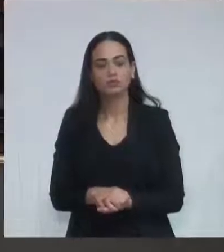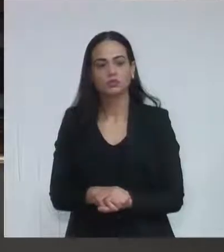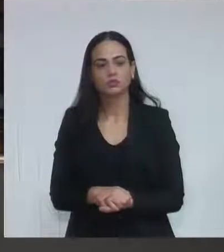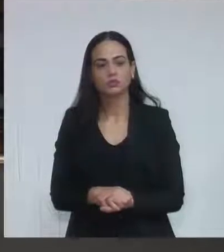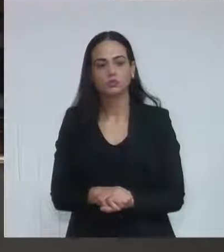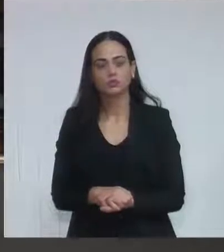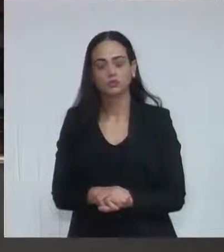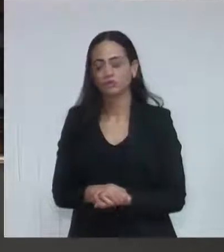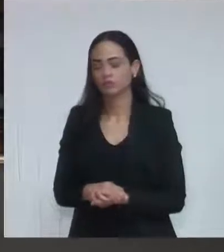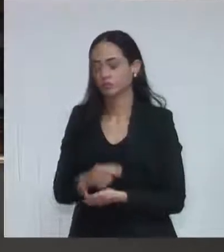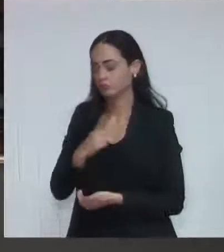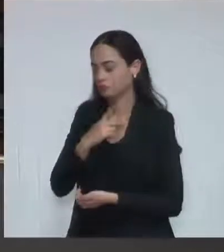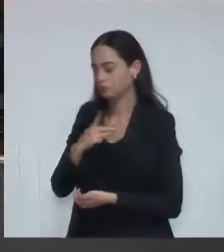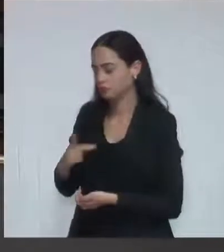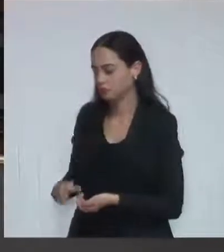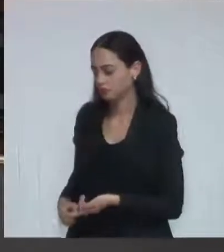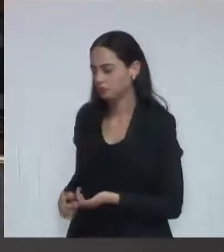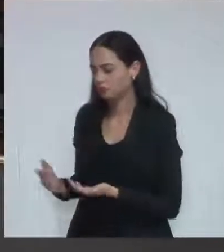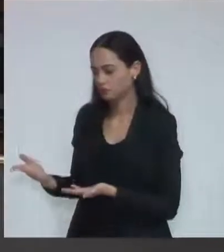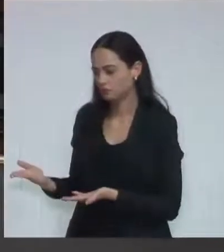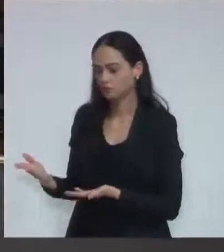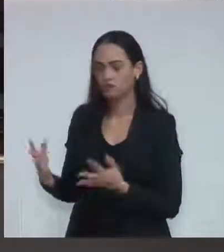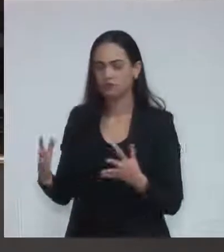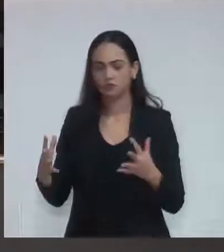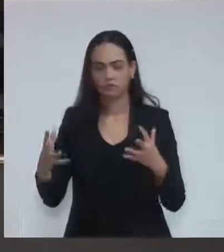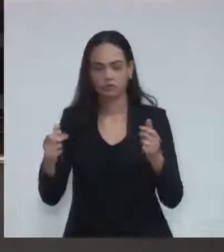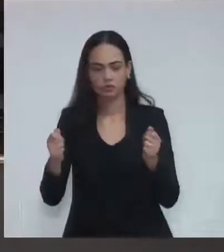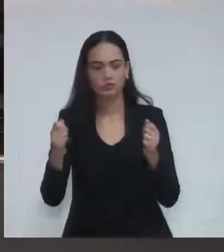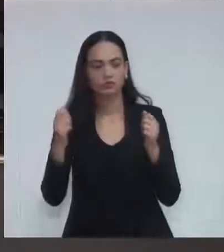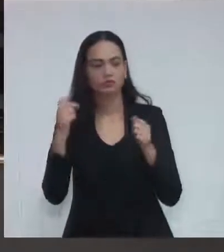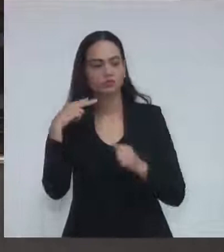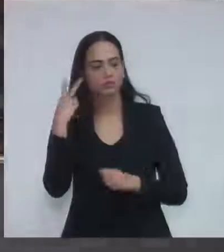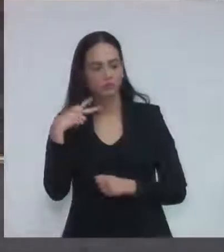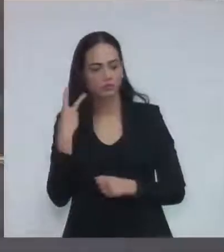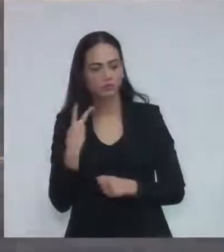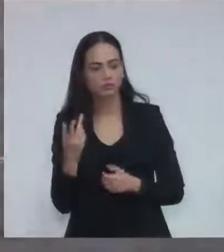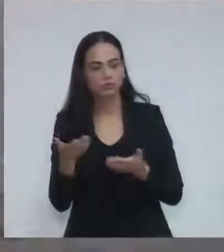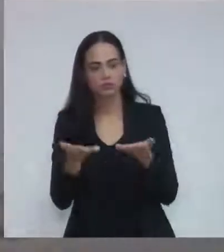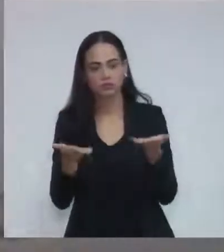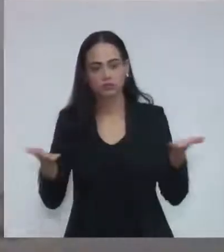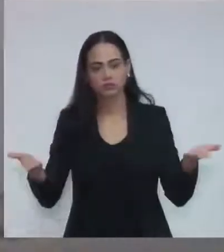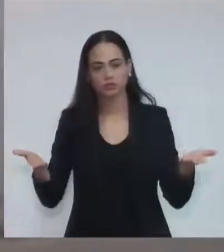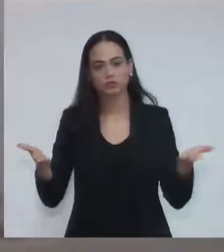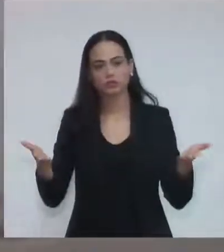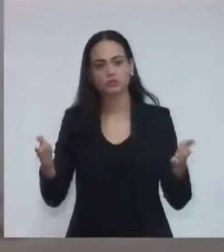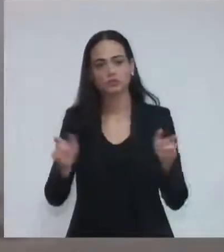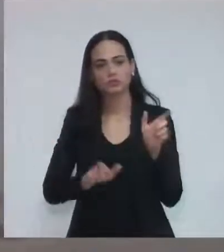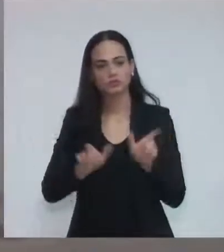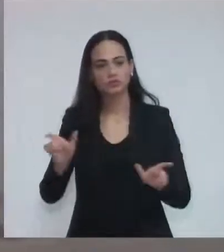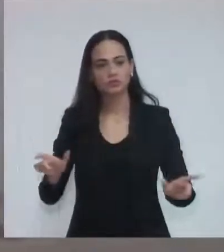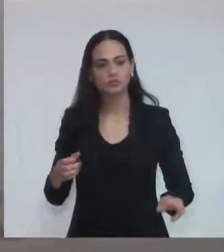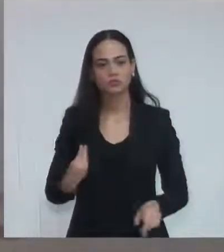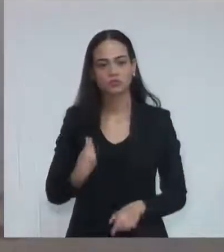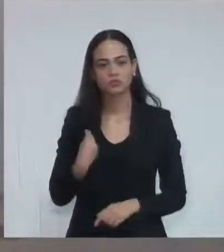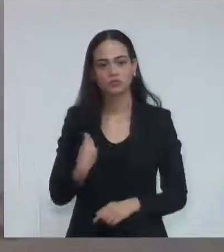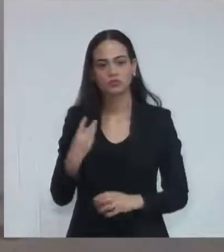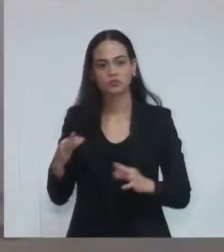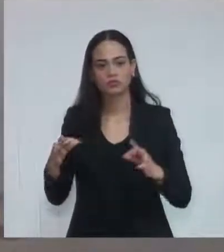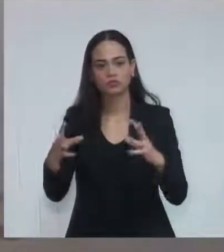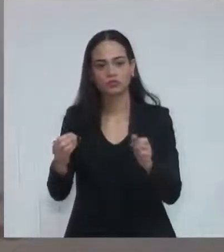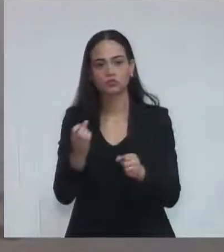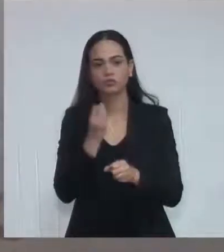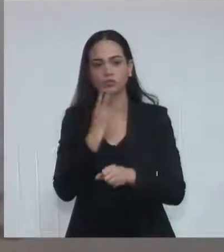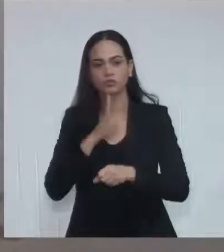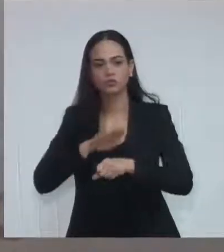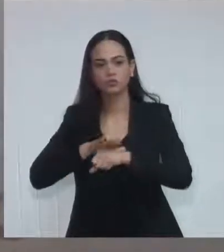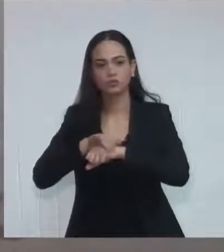Senhor presidente, demais vereadoras, público presente, boa noite a todos. Eu até